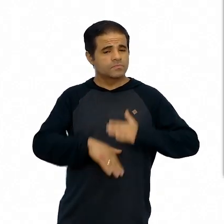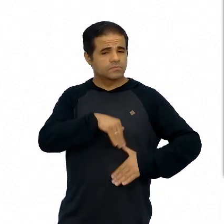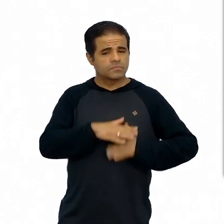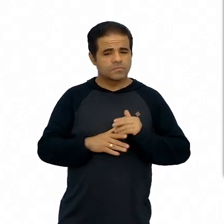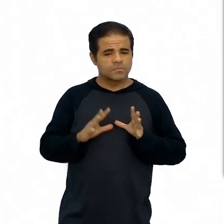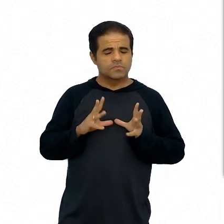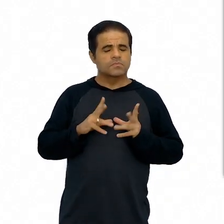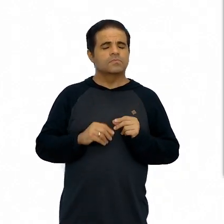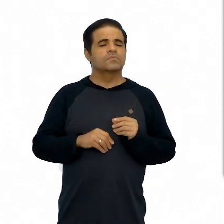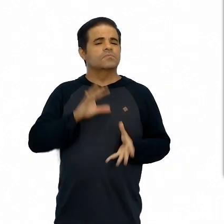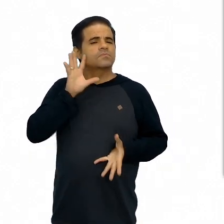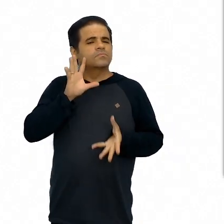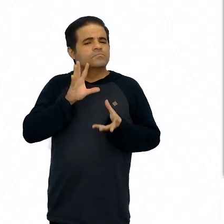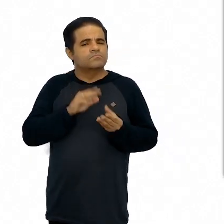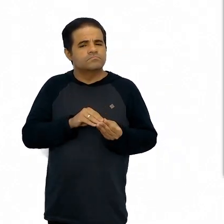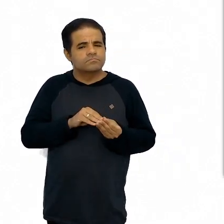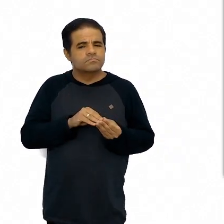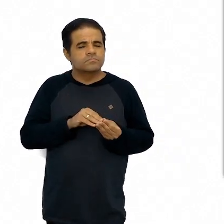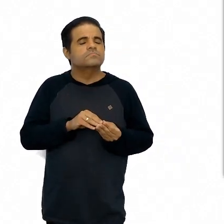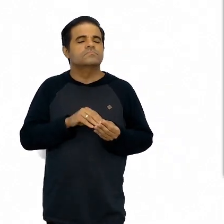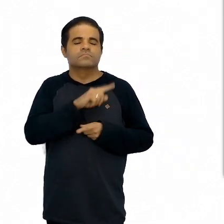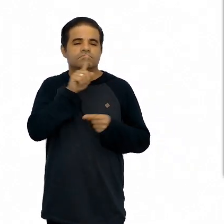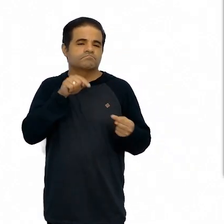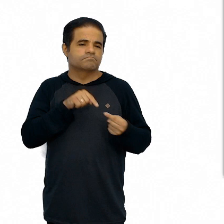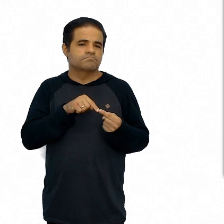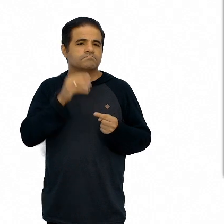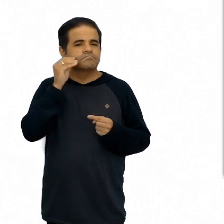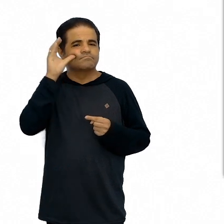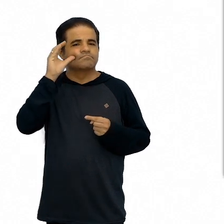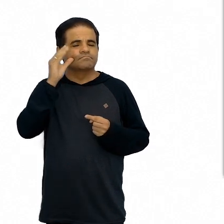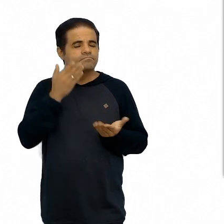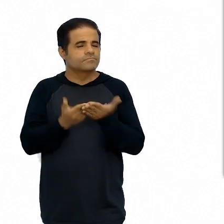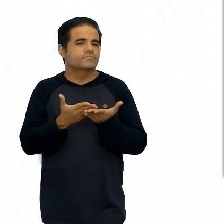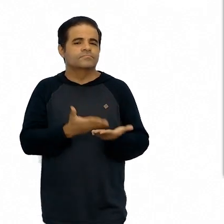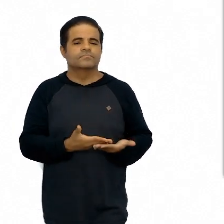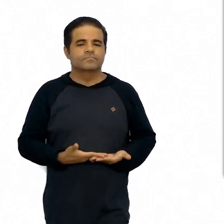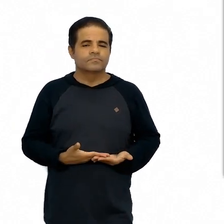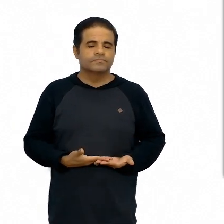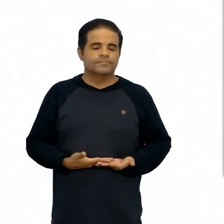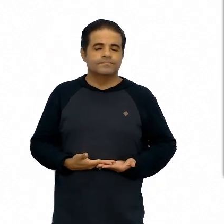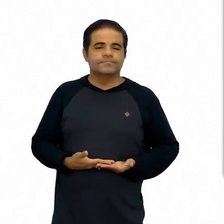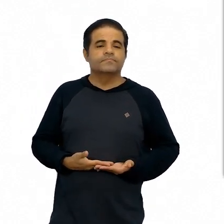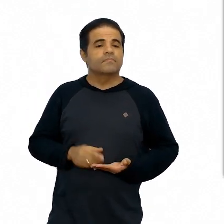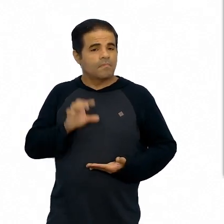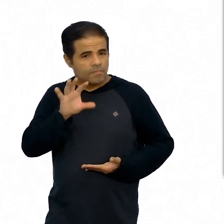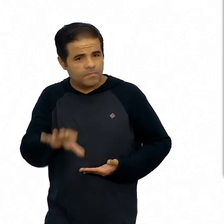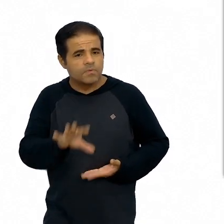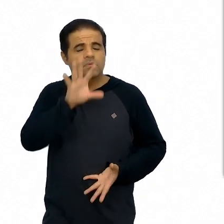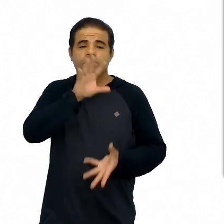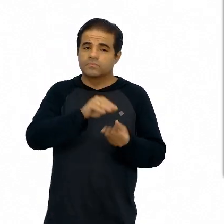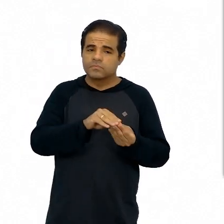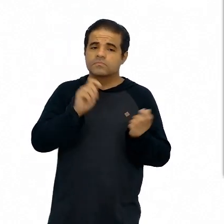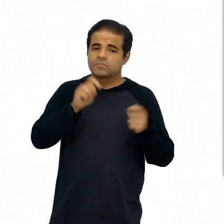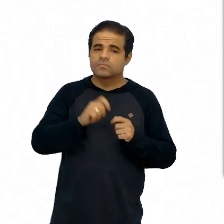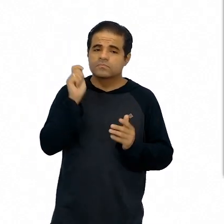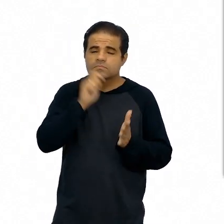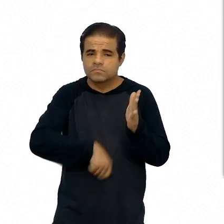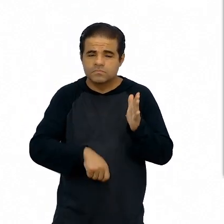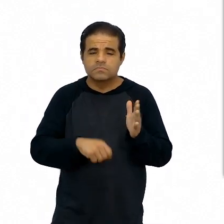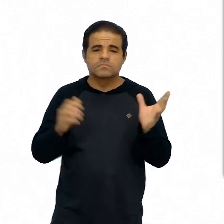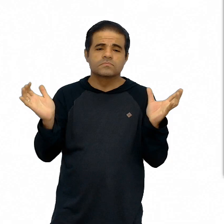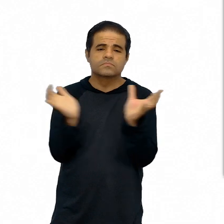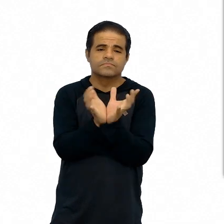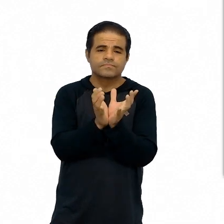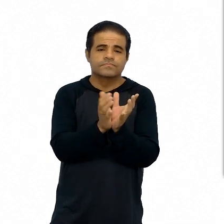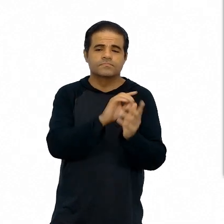turma uma breve síntese do objeto de conhecimento estudado. Essa síntese pode ser registrada no quadro em